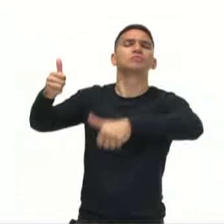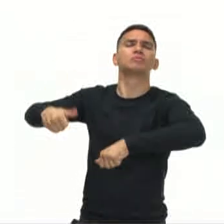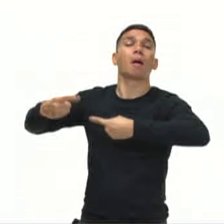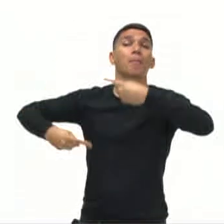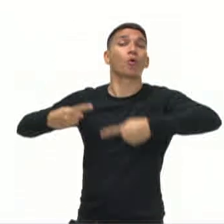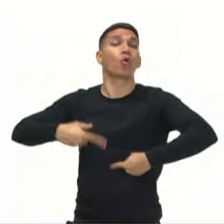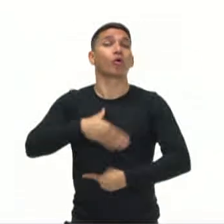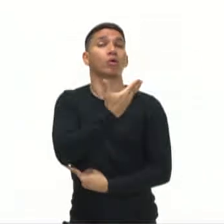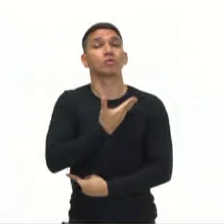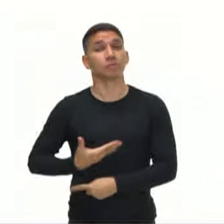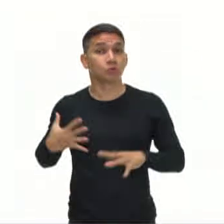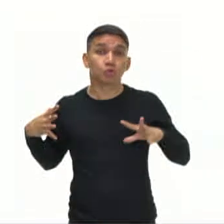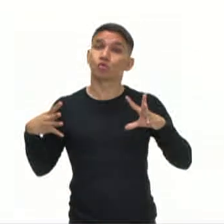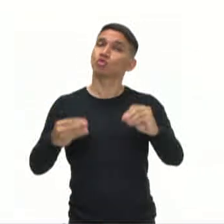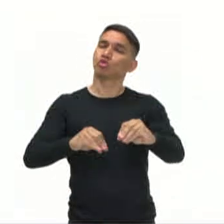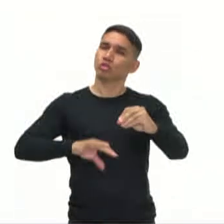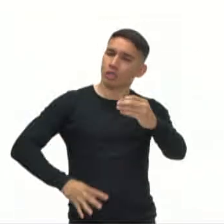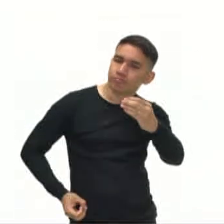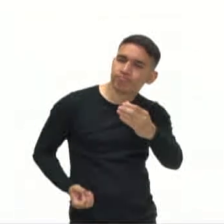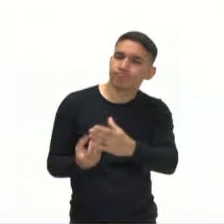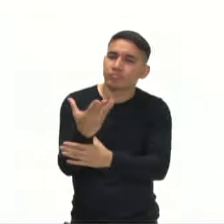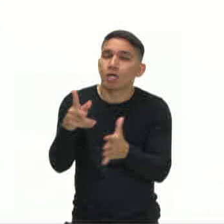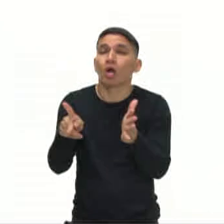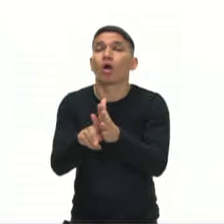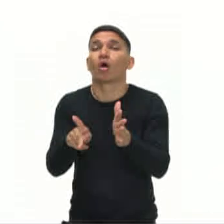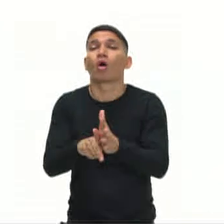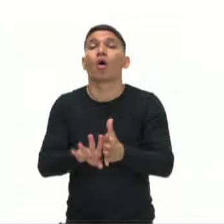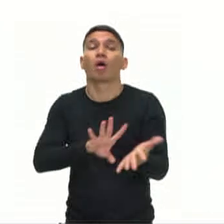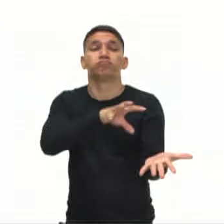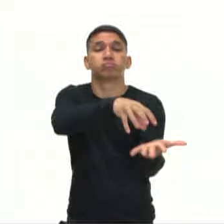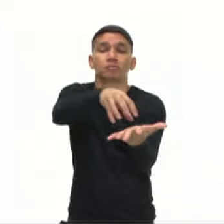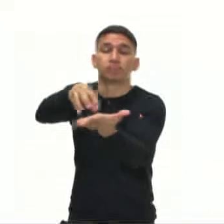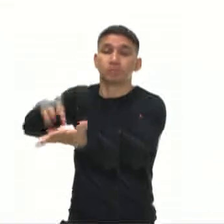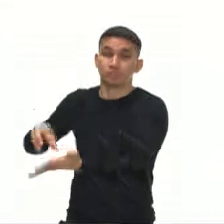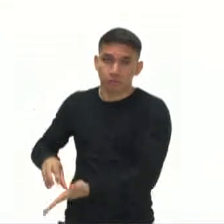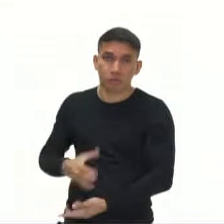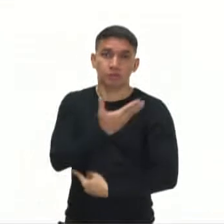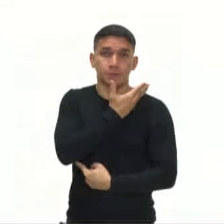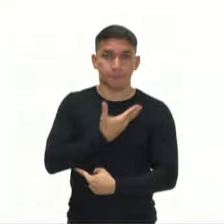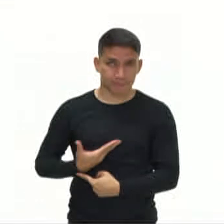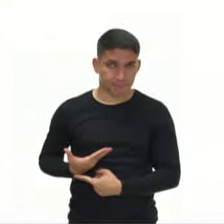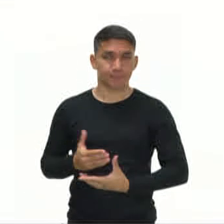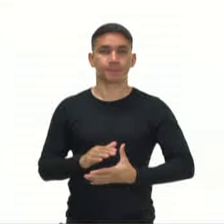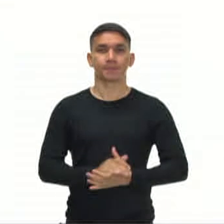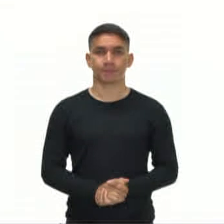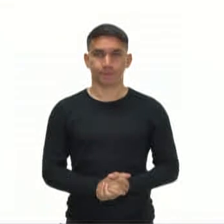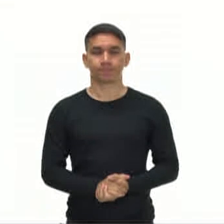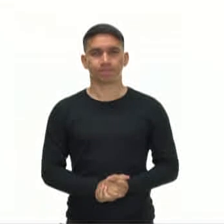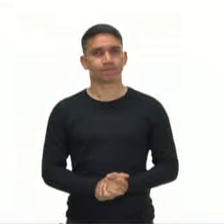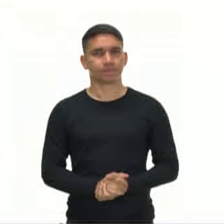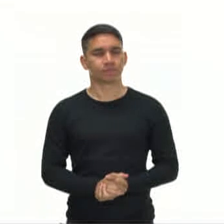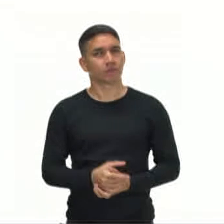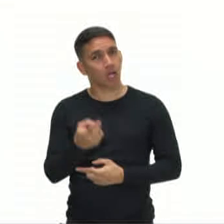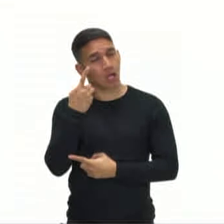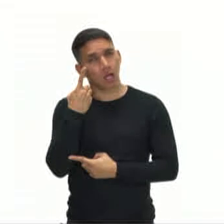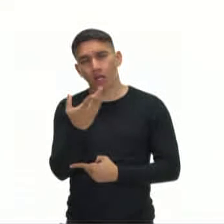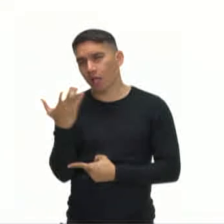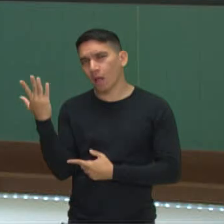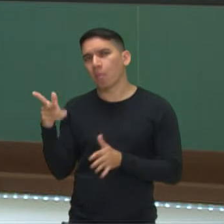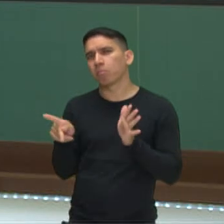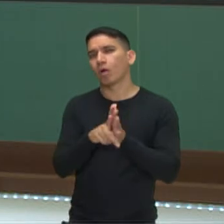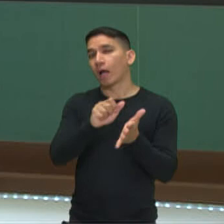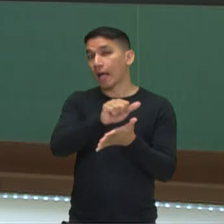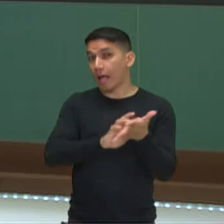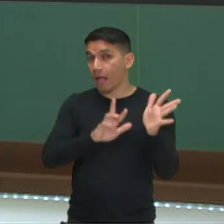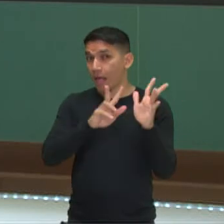políticas públicas implementadas pelos agentes públicos. Vamos para uma atividade em relação a